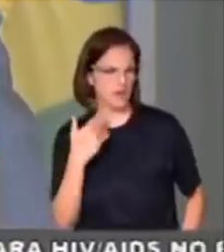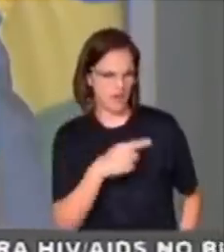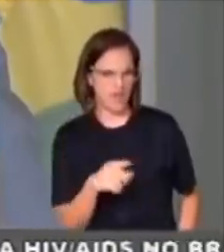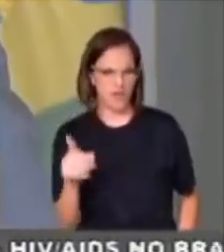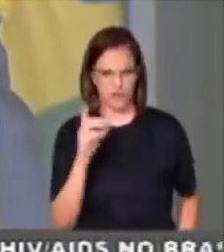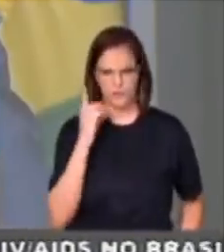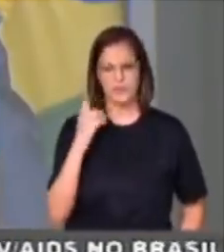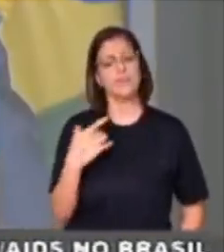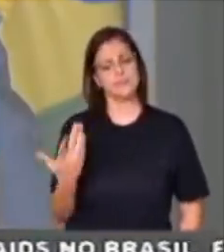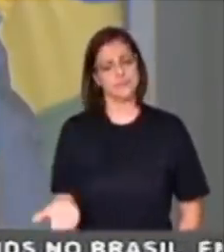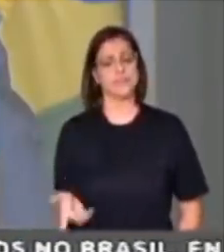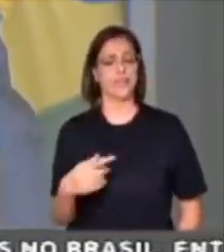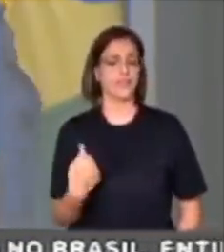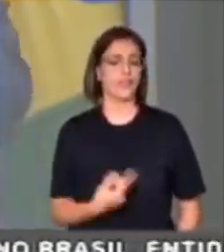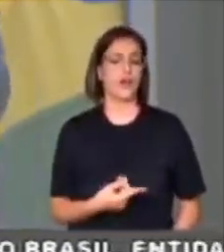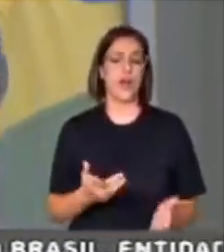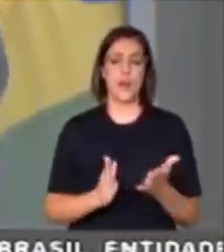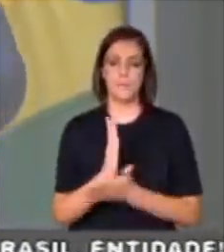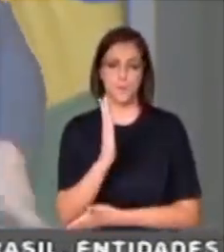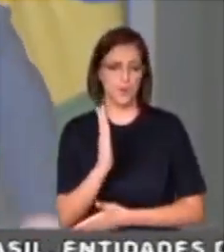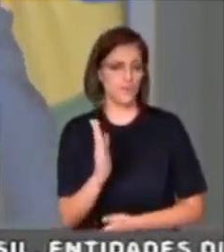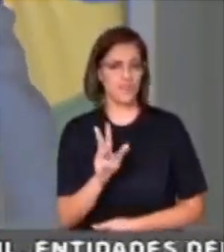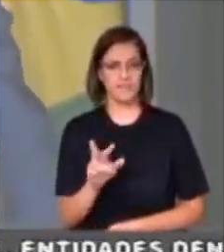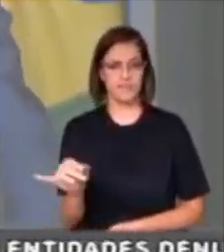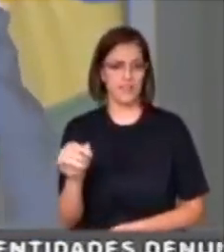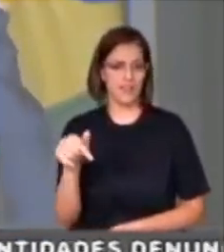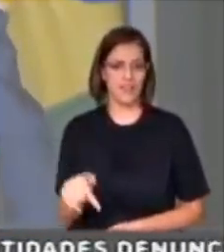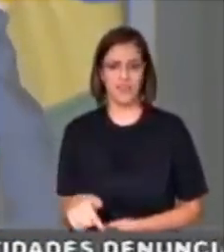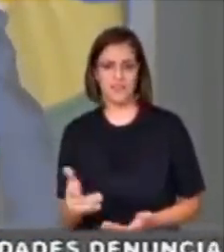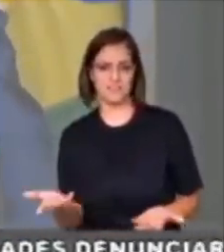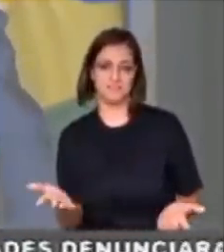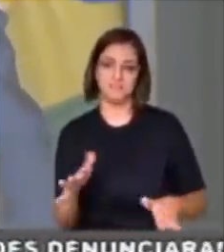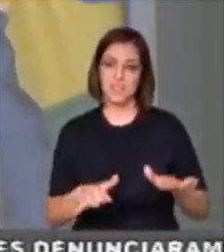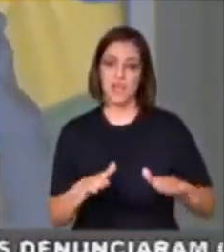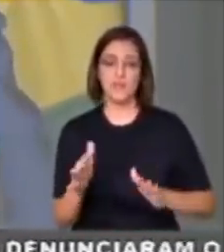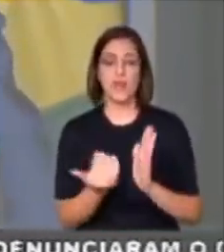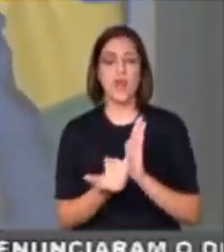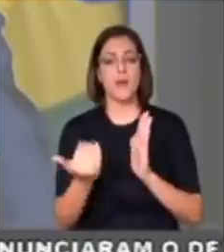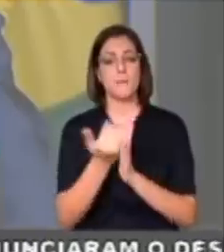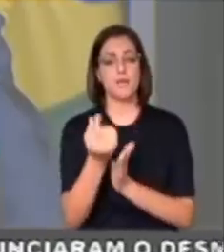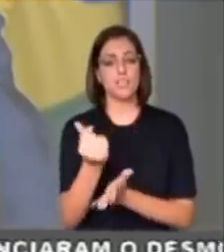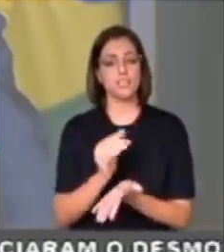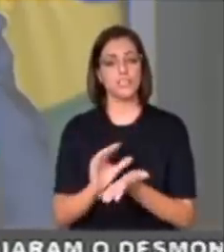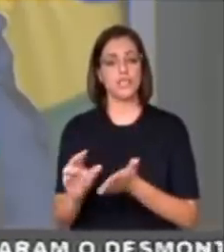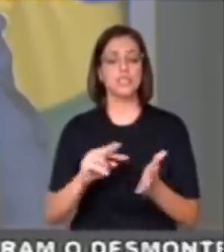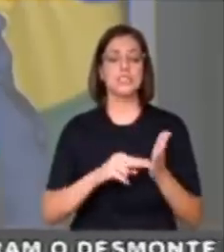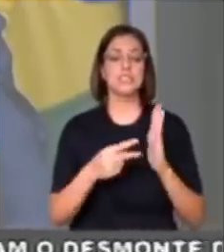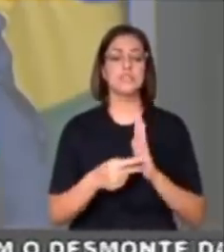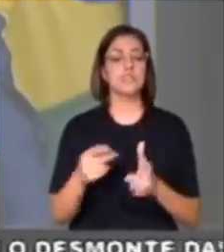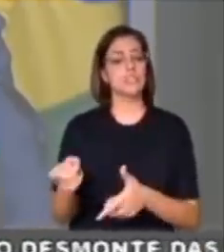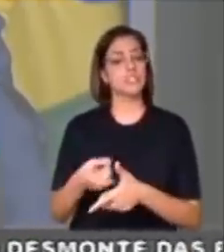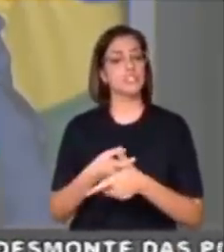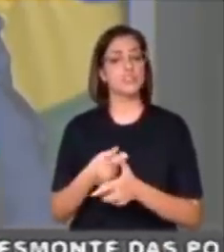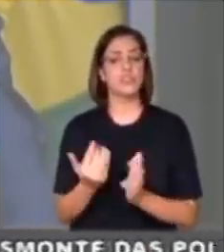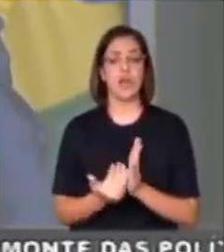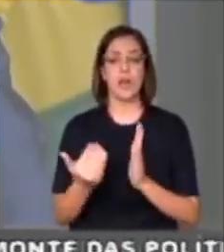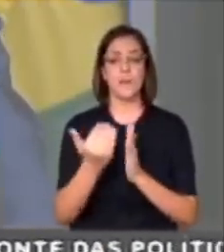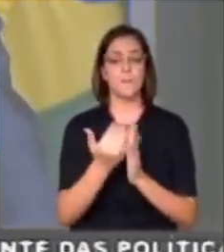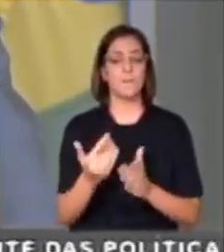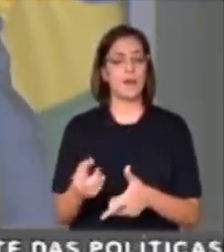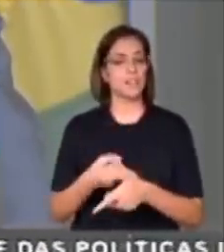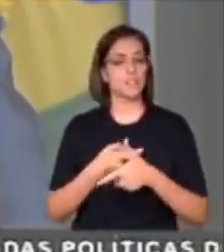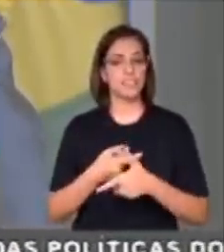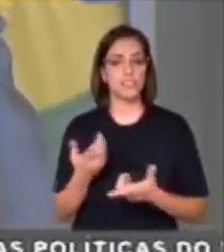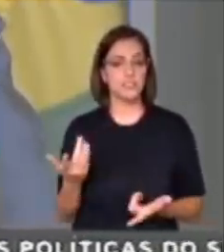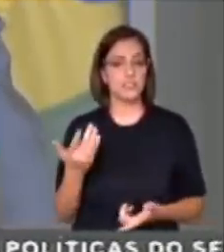etc., nós estamos aprovando, ou nós aprovaríamos, crédito suplementar, endividamento, aumento do que o poder público deve